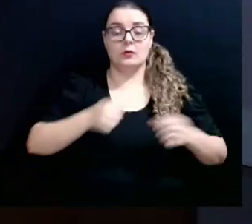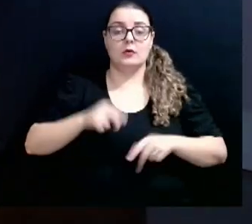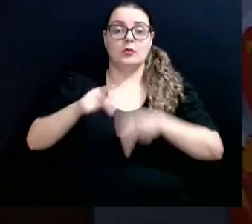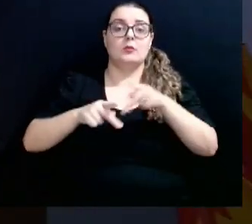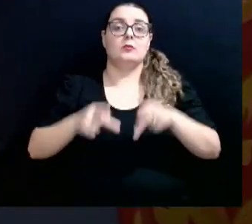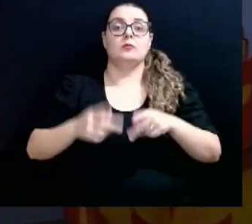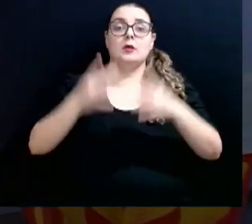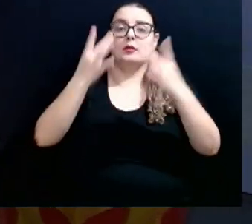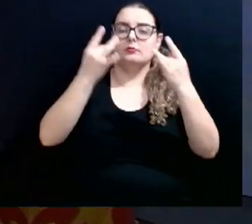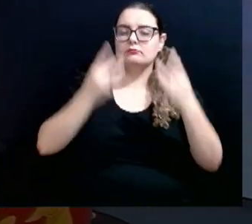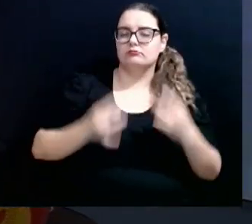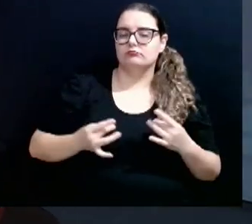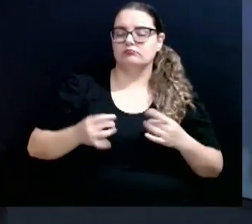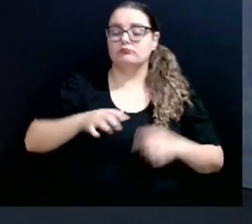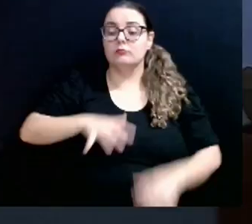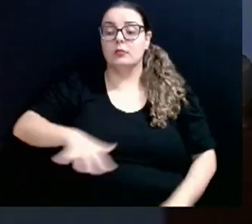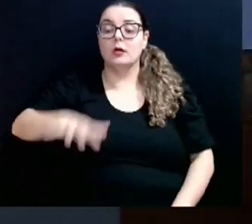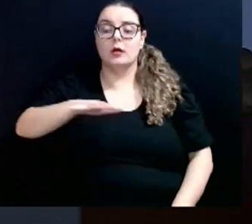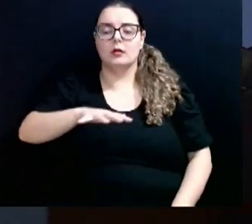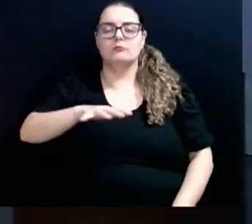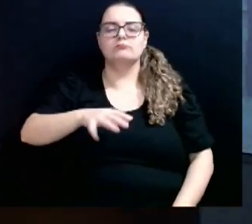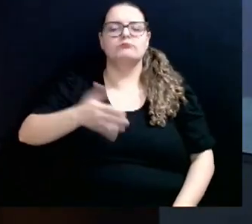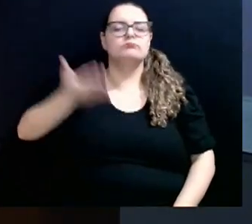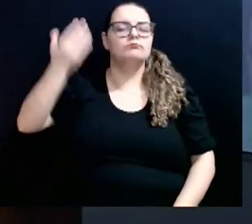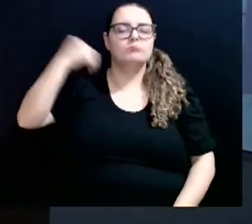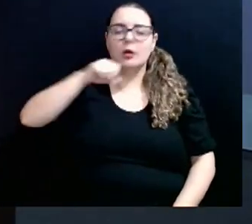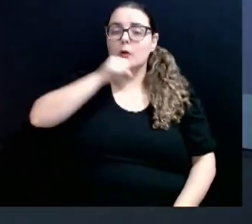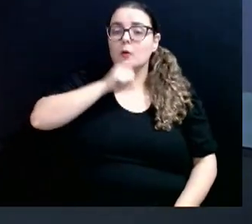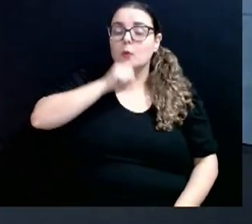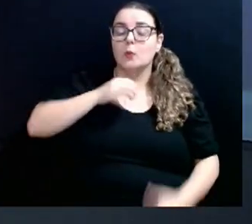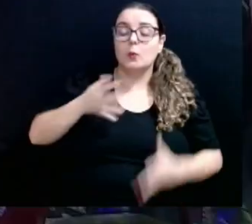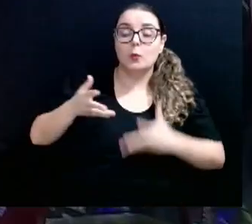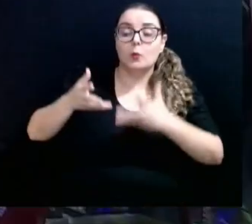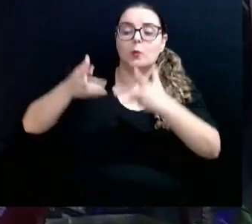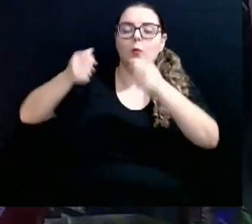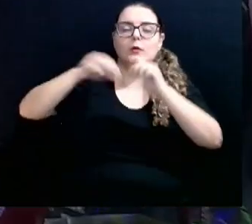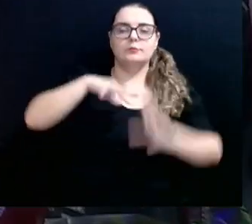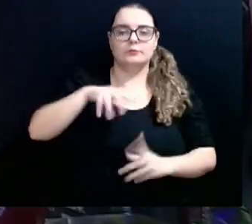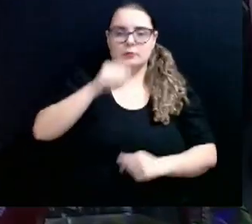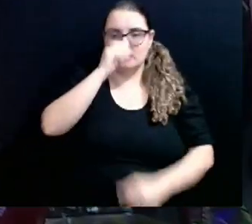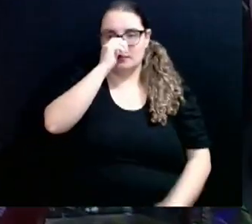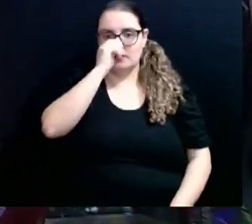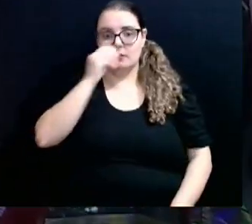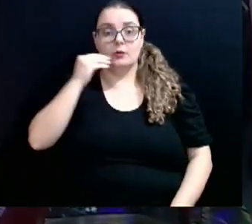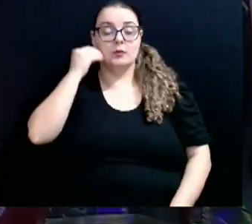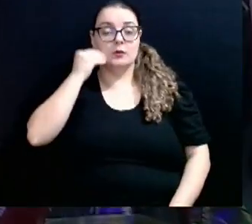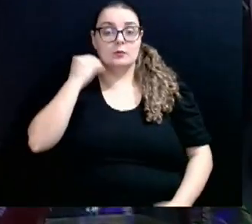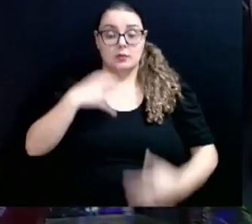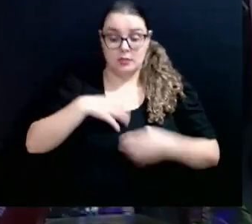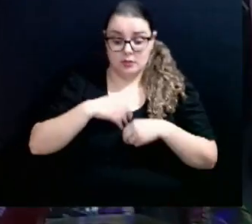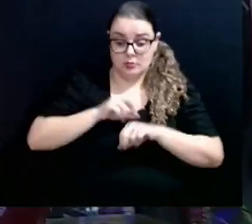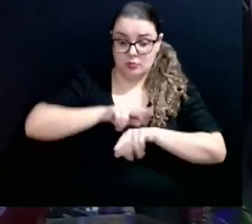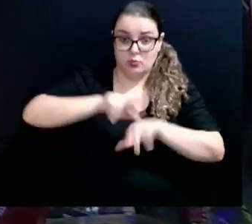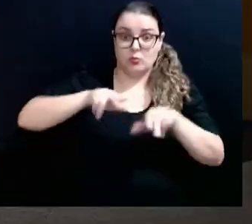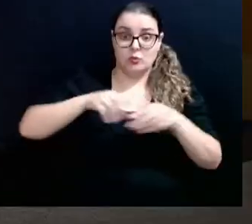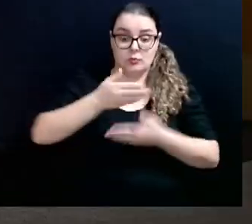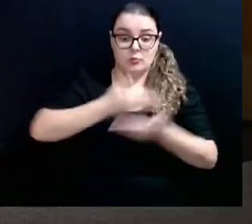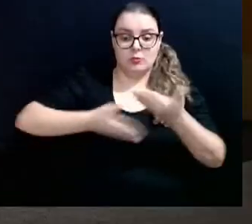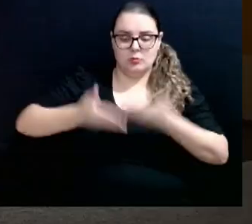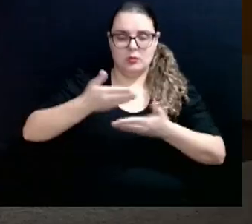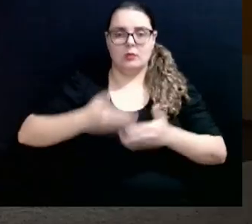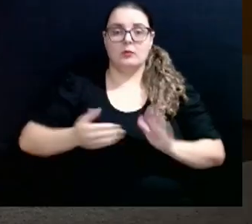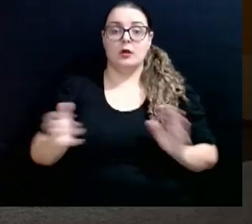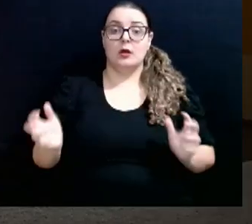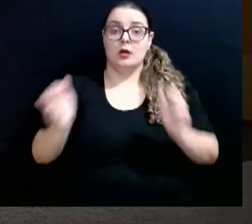das civilizações mais antigas e fascinantes do mundo, com uma experiência sensorial e interativa que aproxima o Brasil